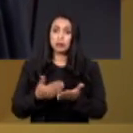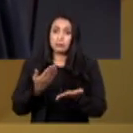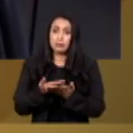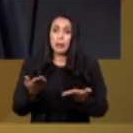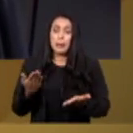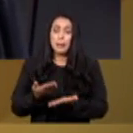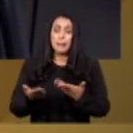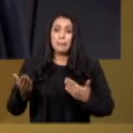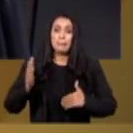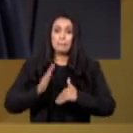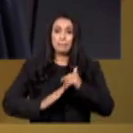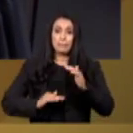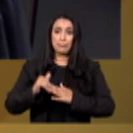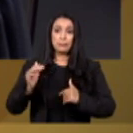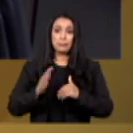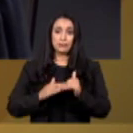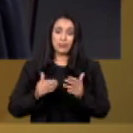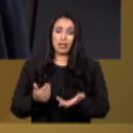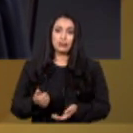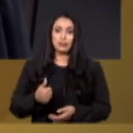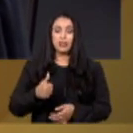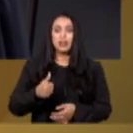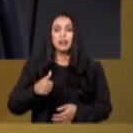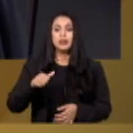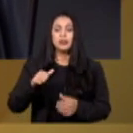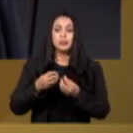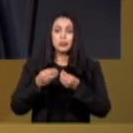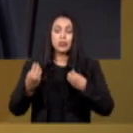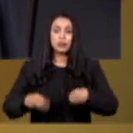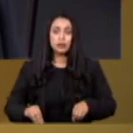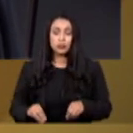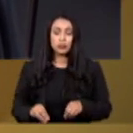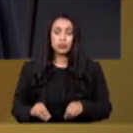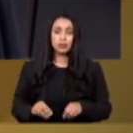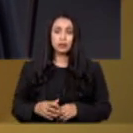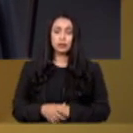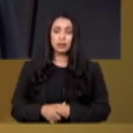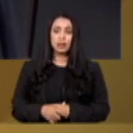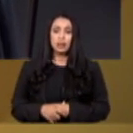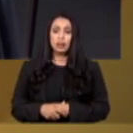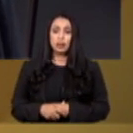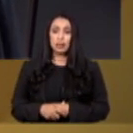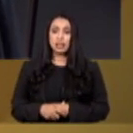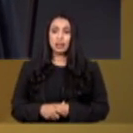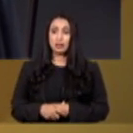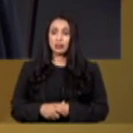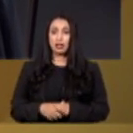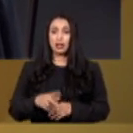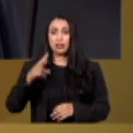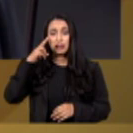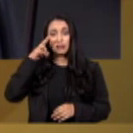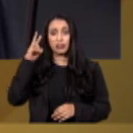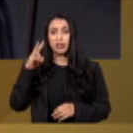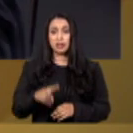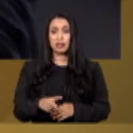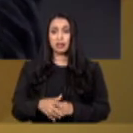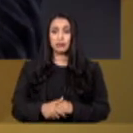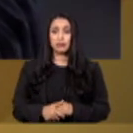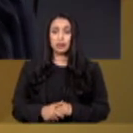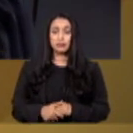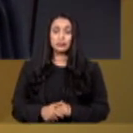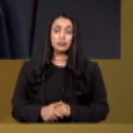extravio ou outra irregularidade de que resulte prejuízo ao erário público podem não excluído desse número de